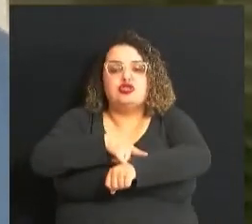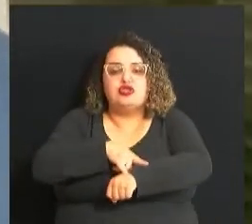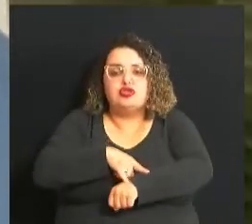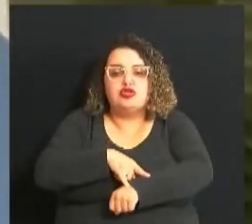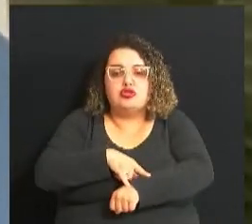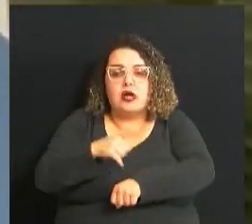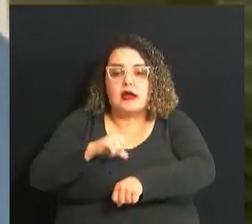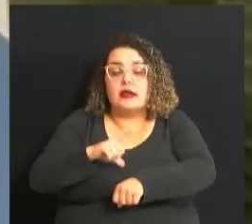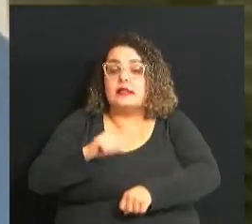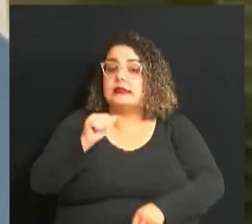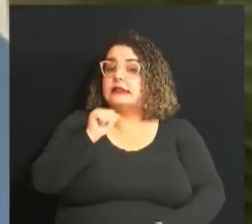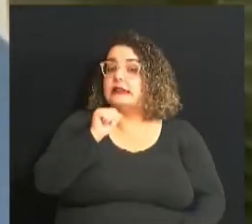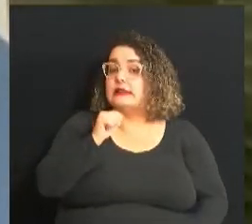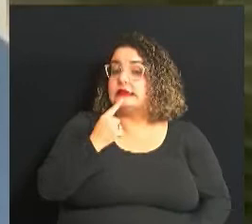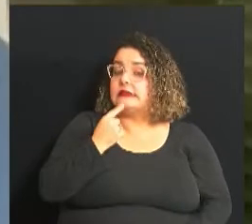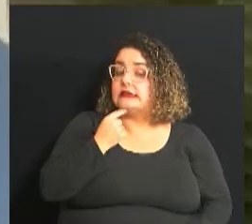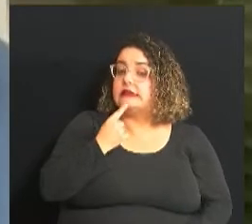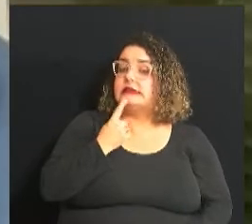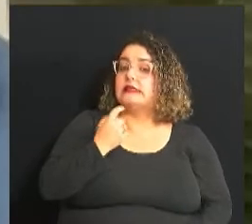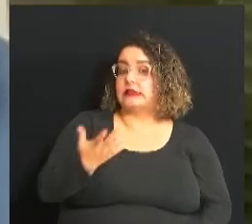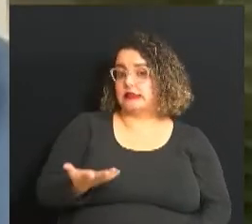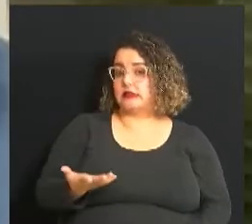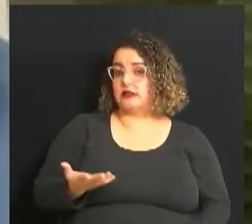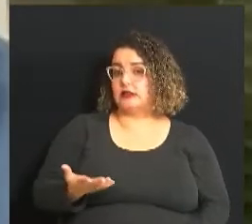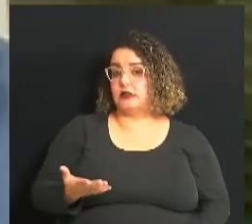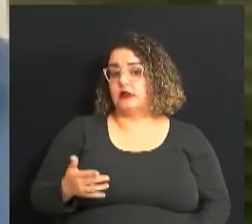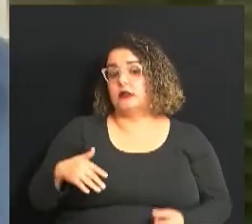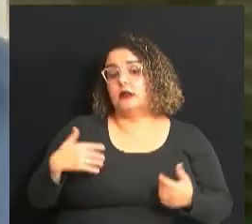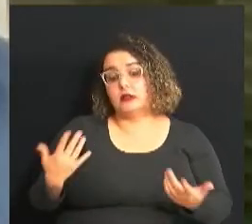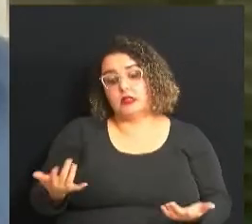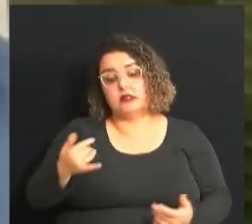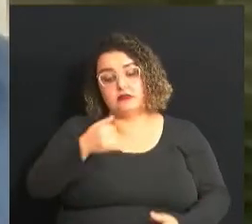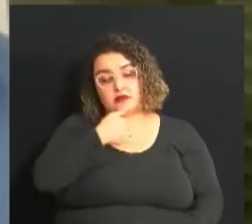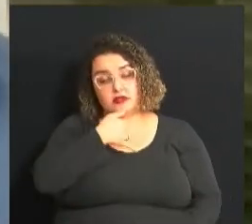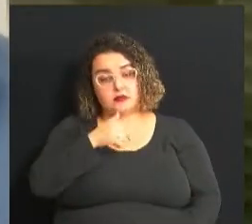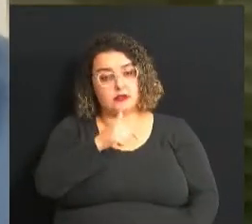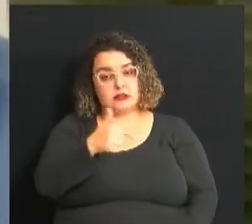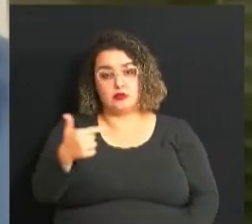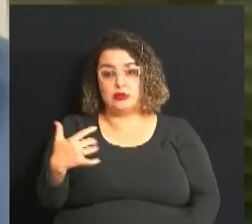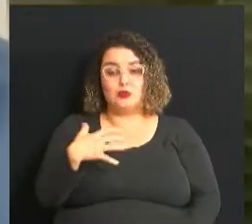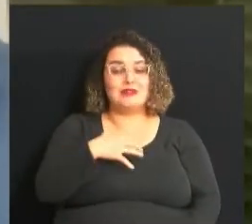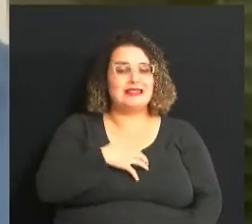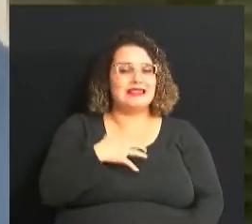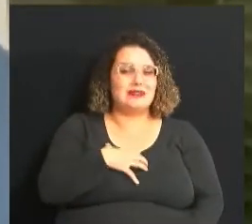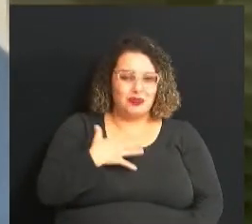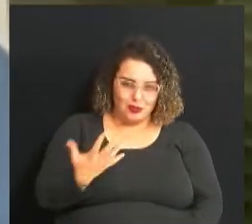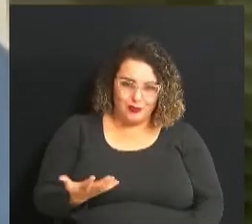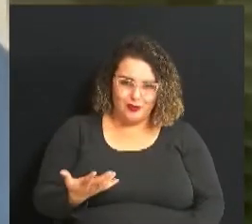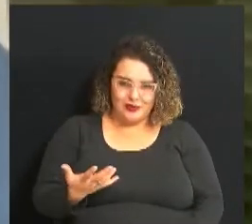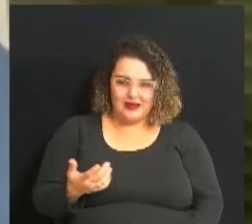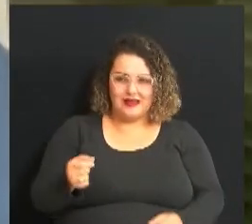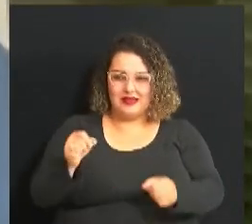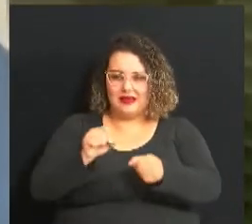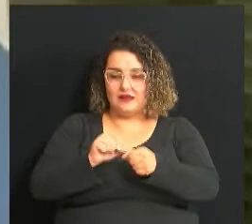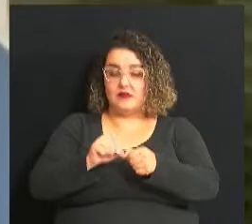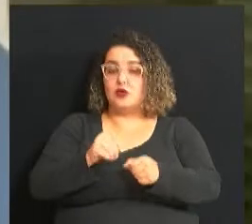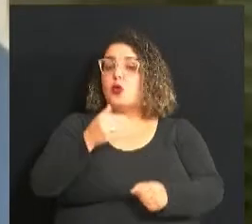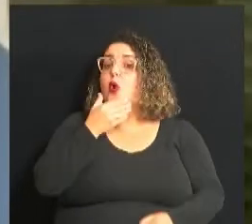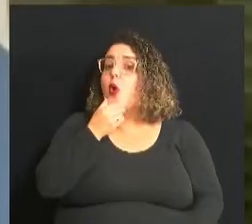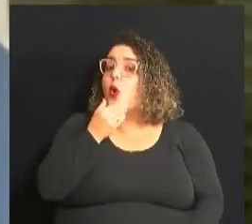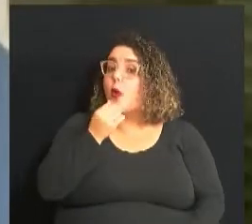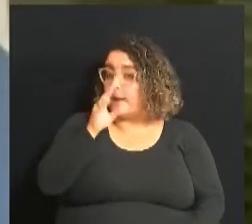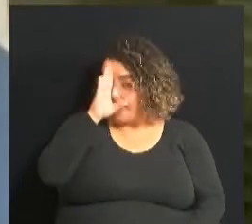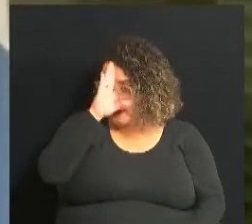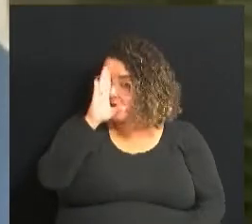Então, infelizmente, o fato de não ter o sintoma faz com que o homem, principalmente